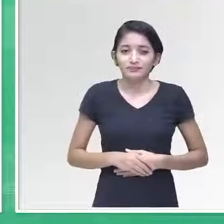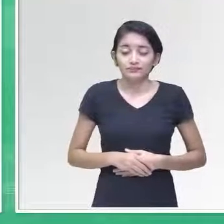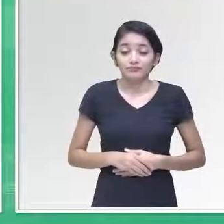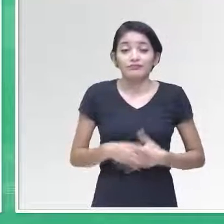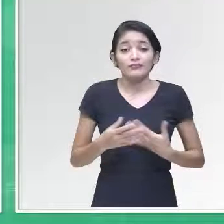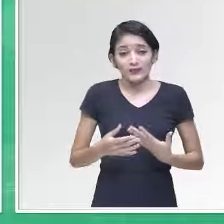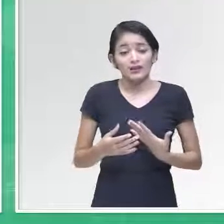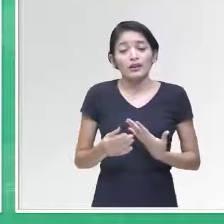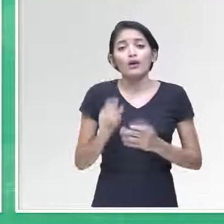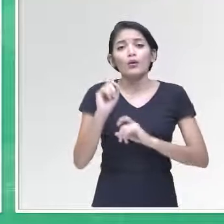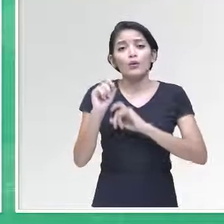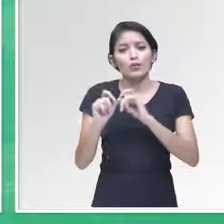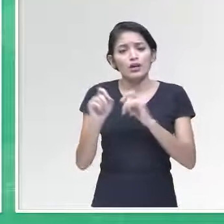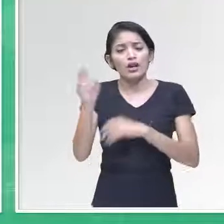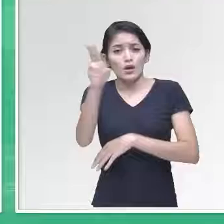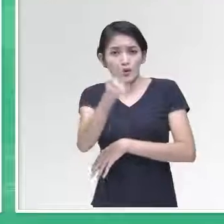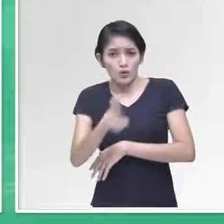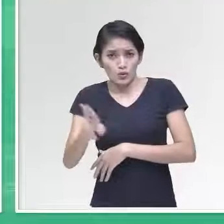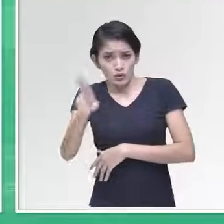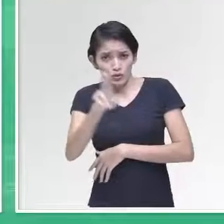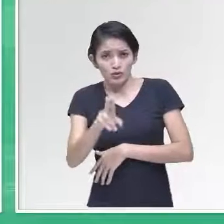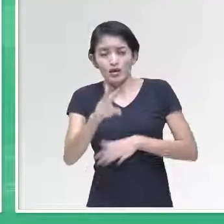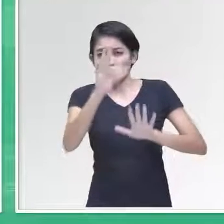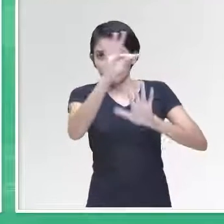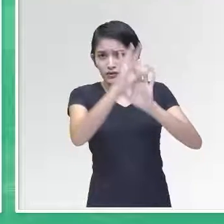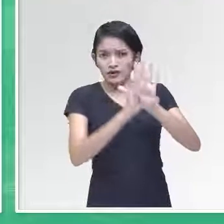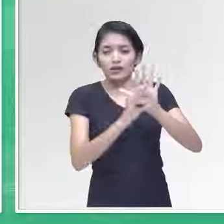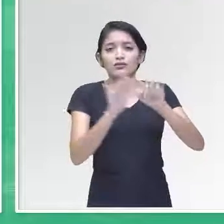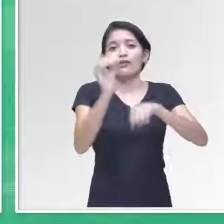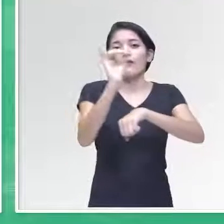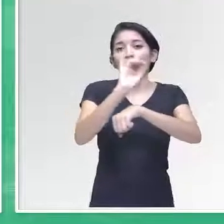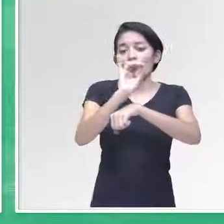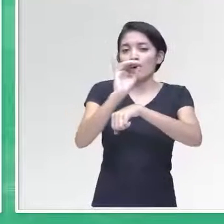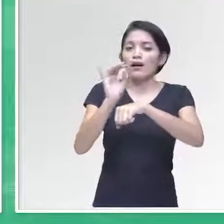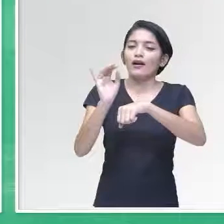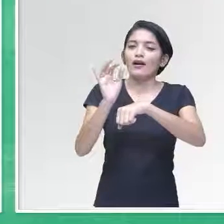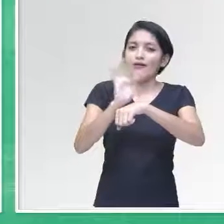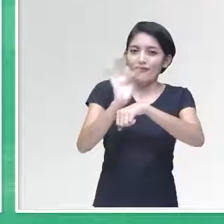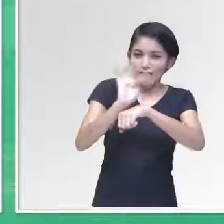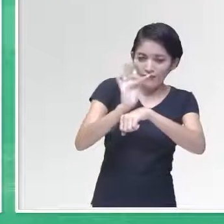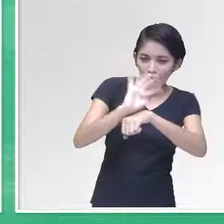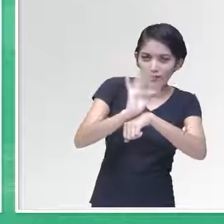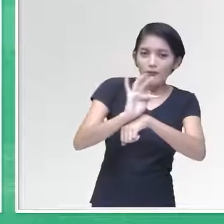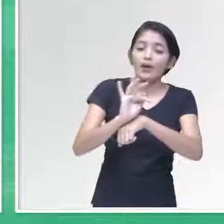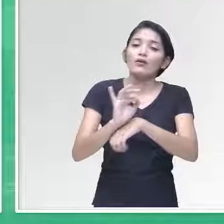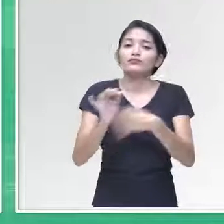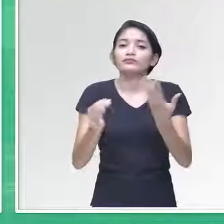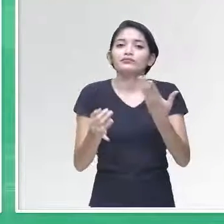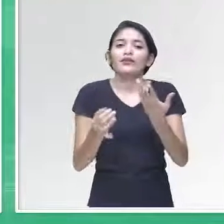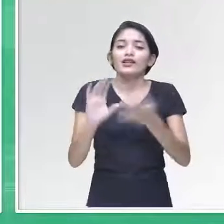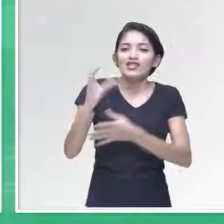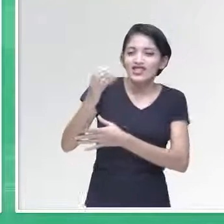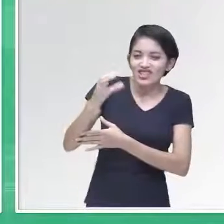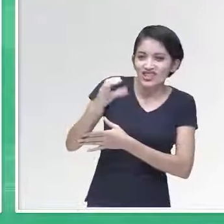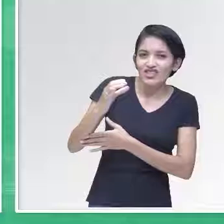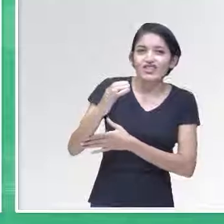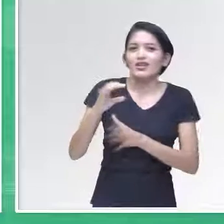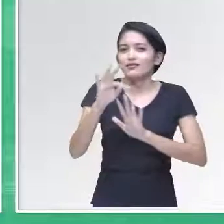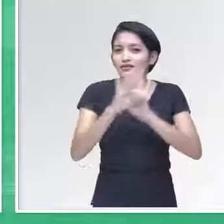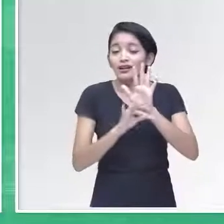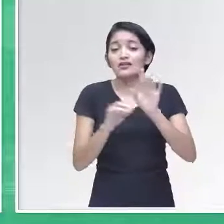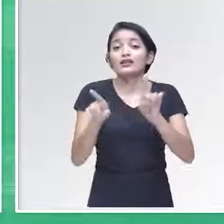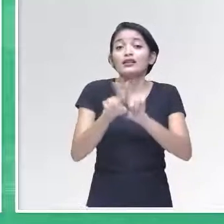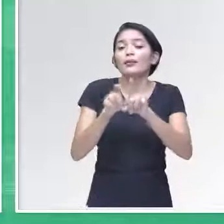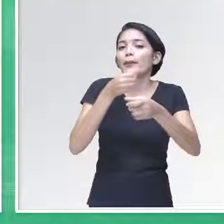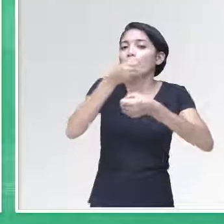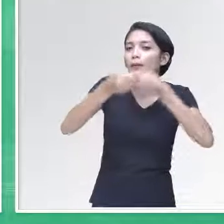é bastante utilizada em textos formais, técnicos, científicos ou em reportagens.